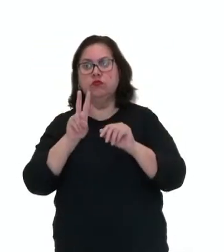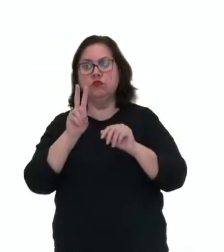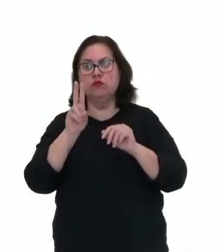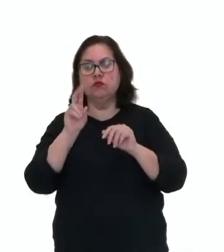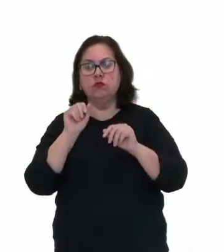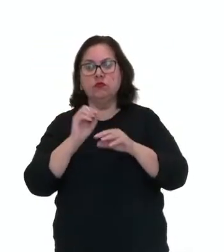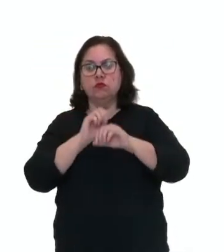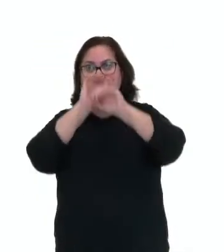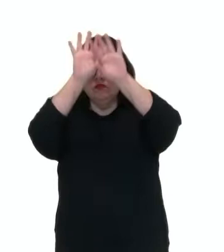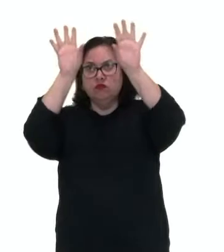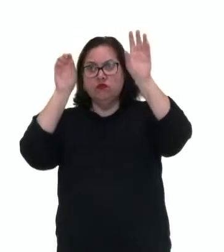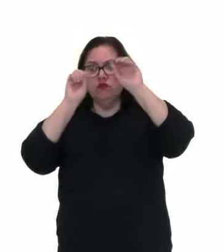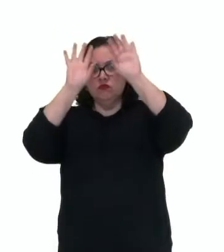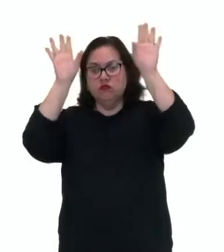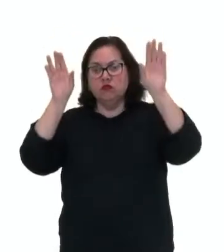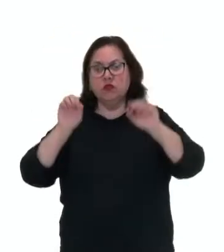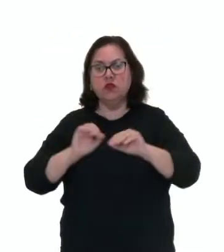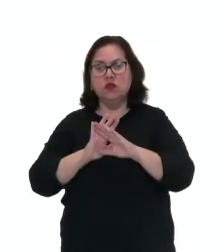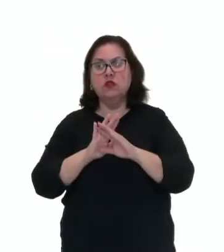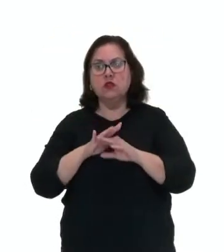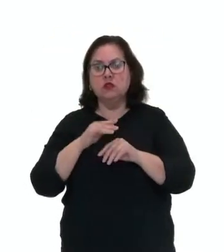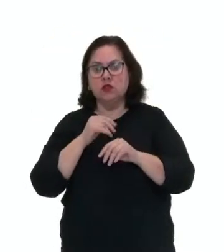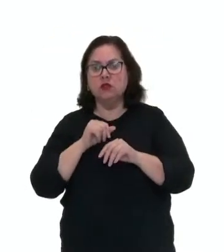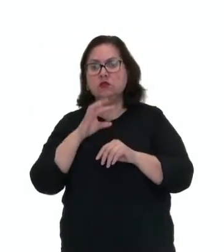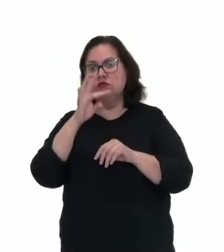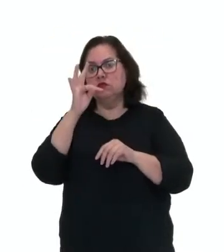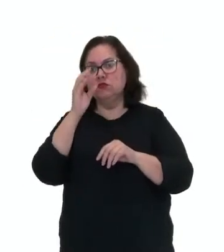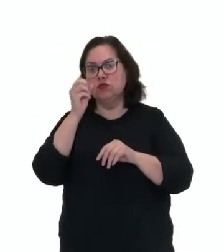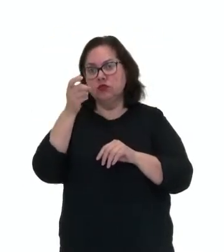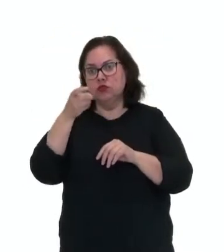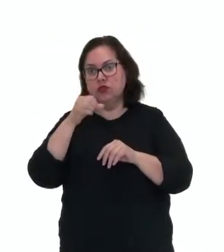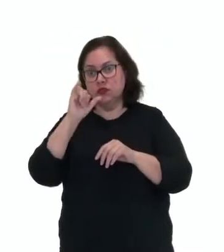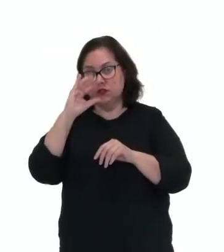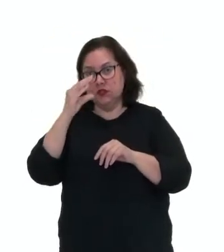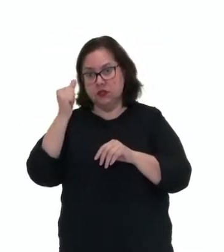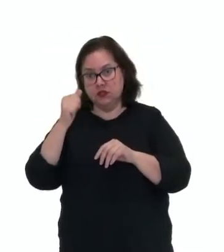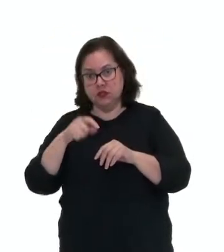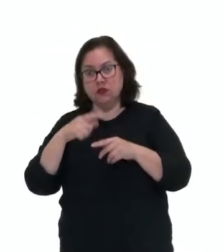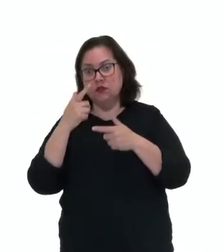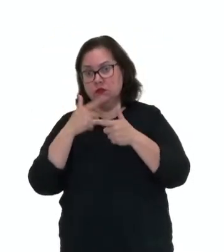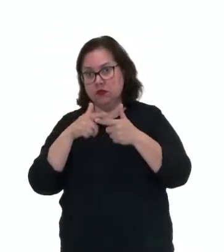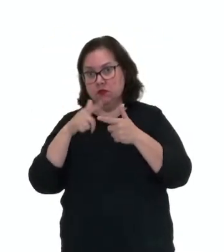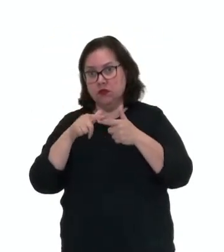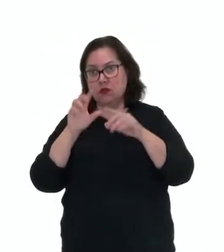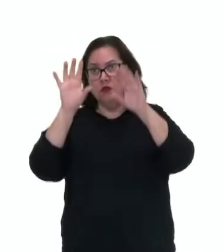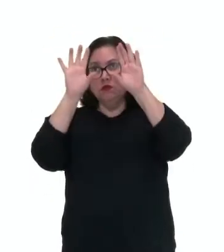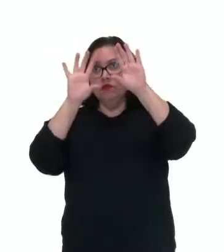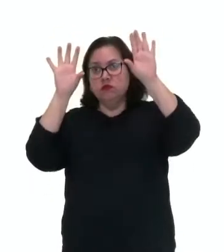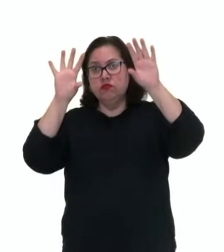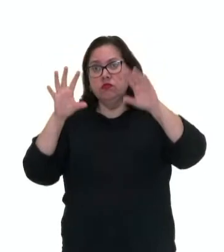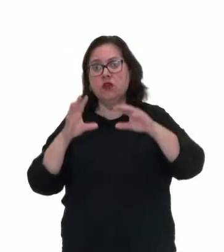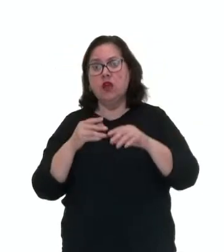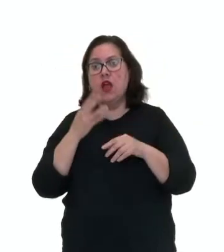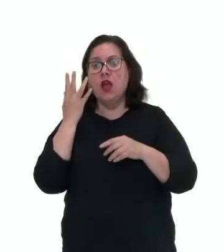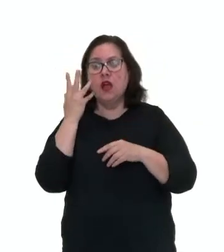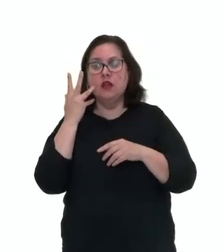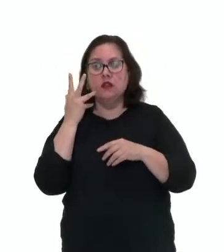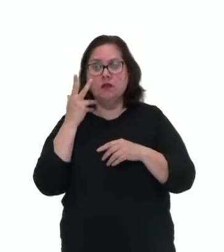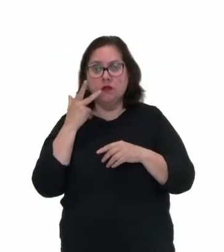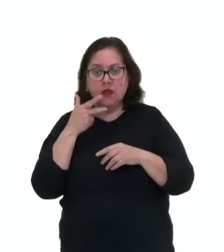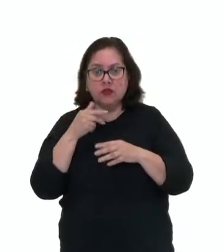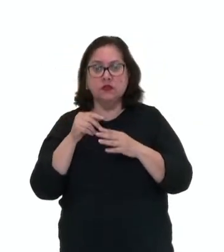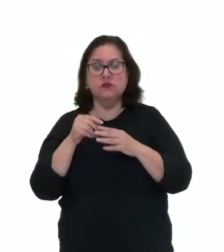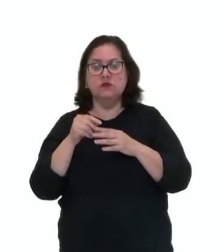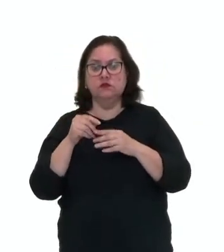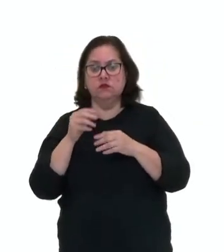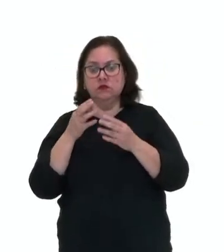liberam as fumaças, elas são tóxicas, elas causam poluição. Os animais,